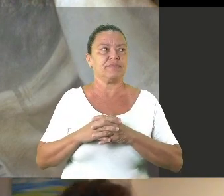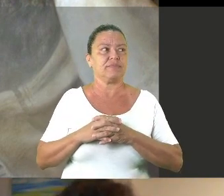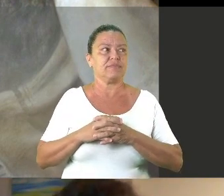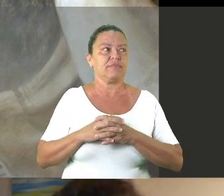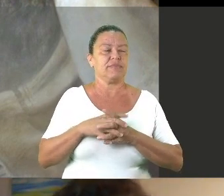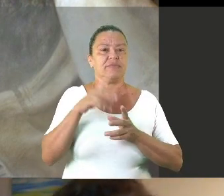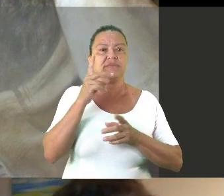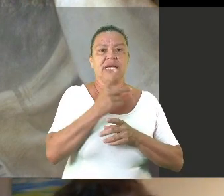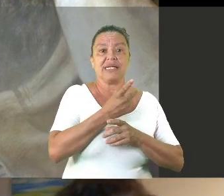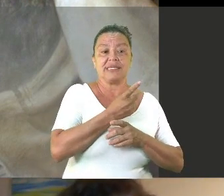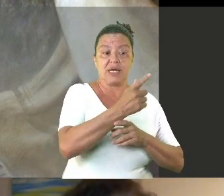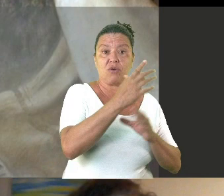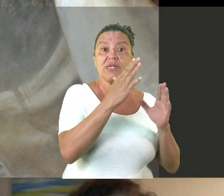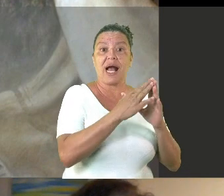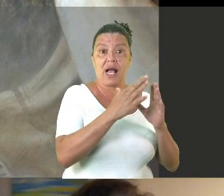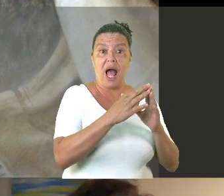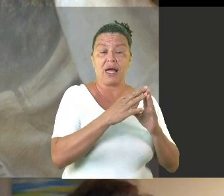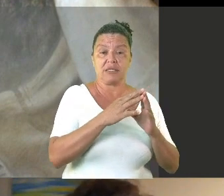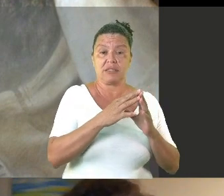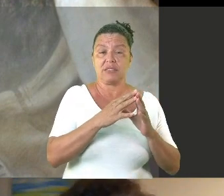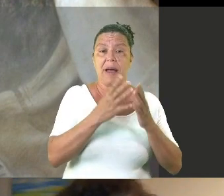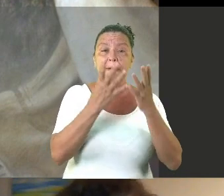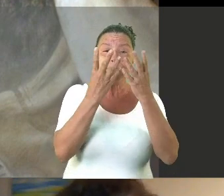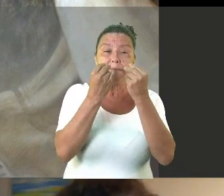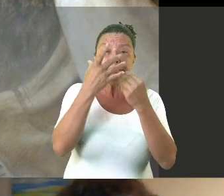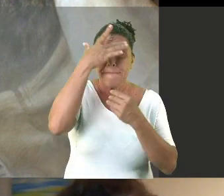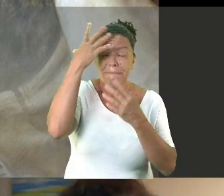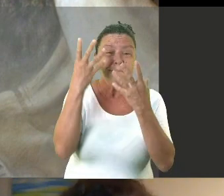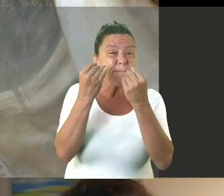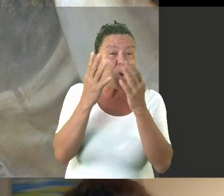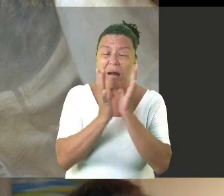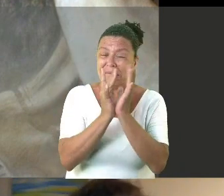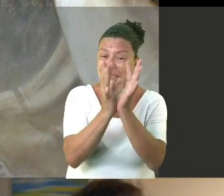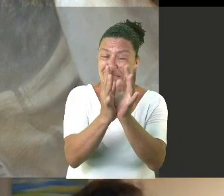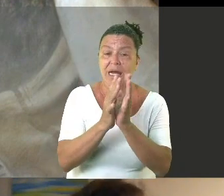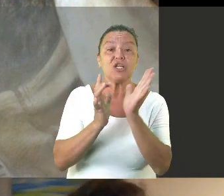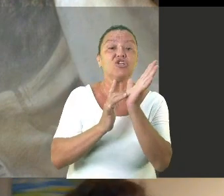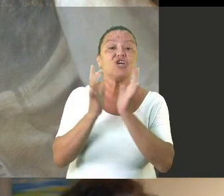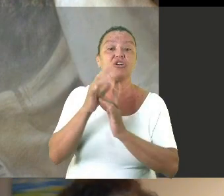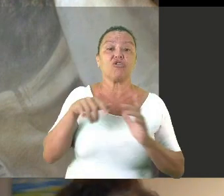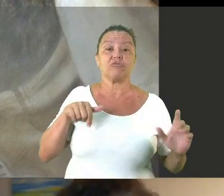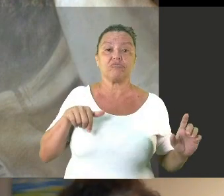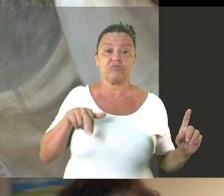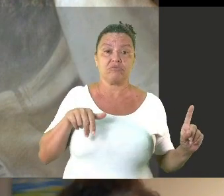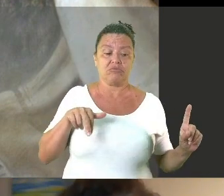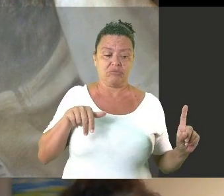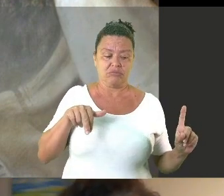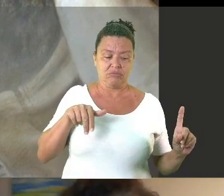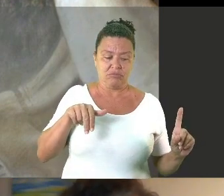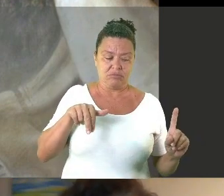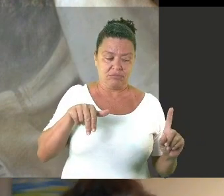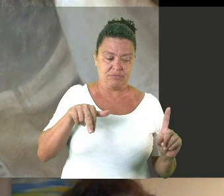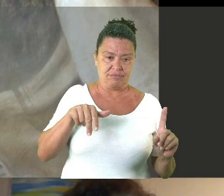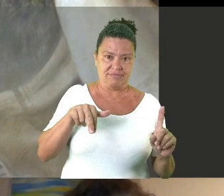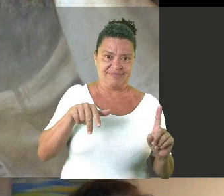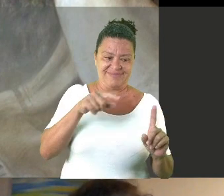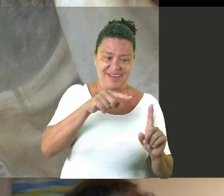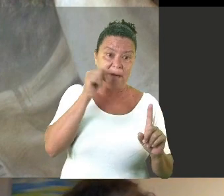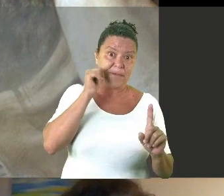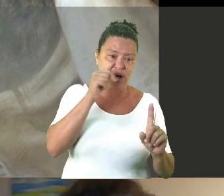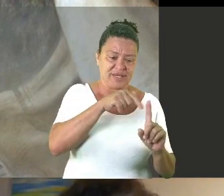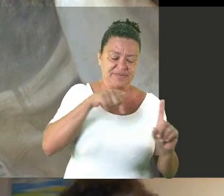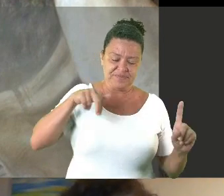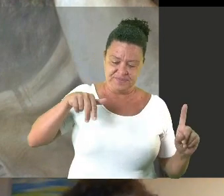da casa dela, enfrentar aquela multidão, ela foi ao encontro de Jesus,